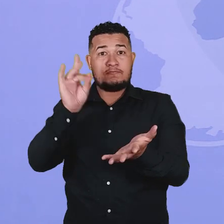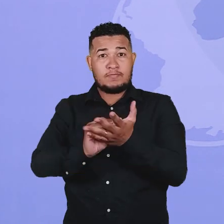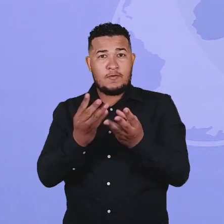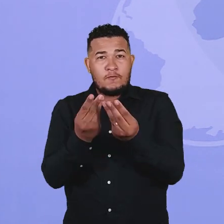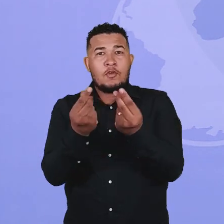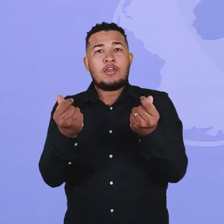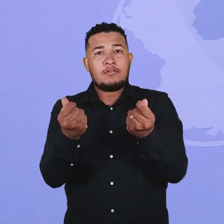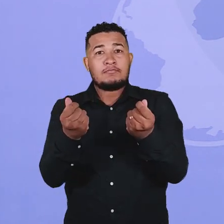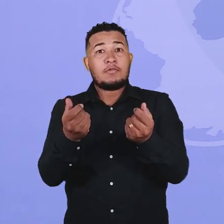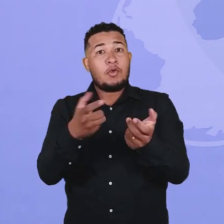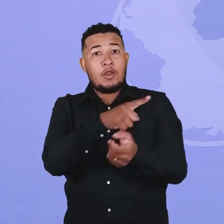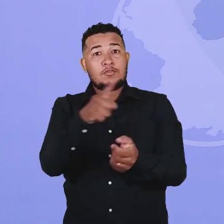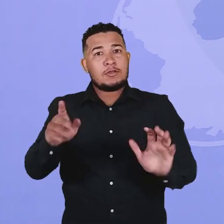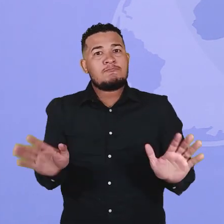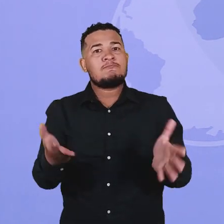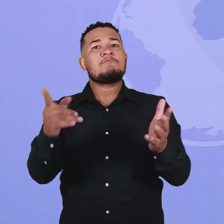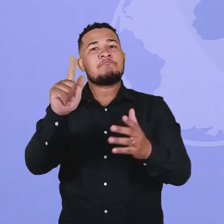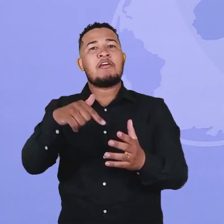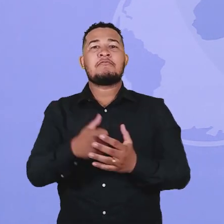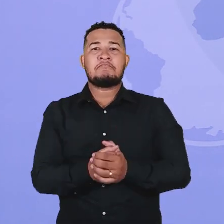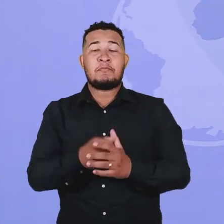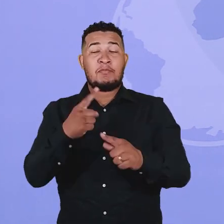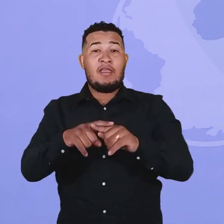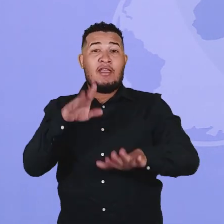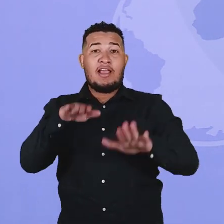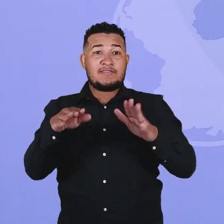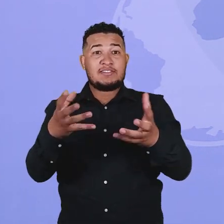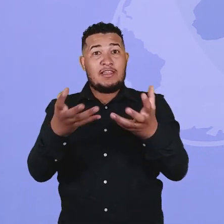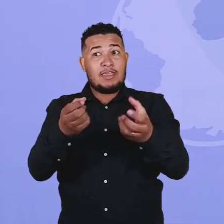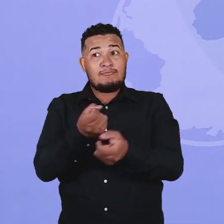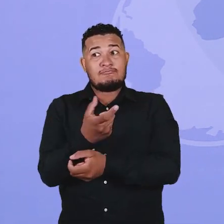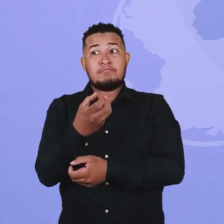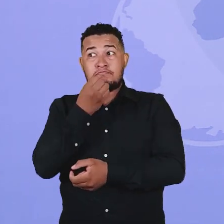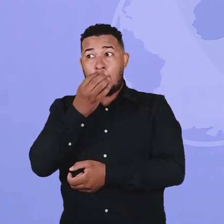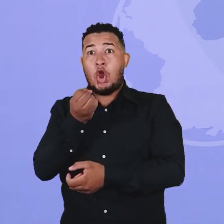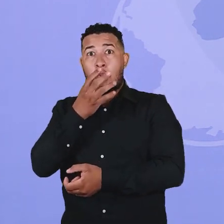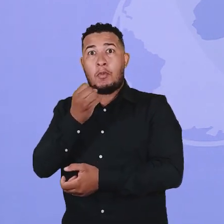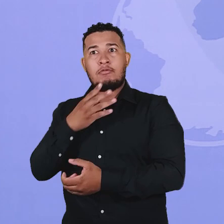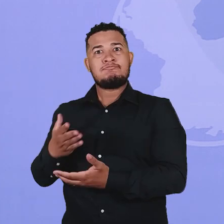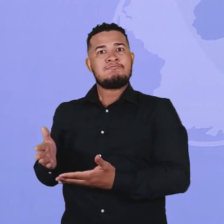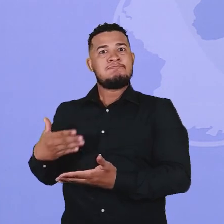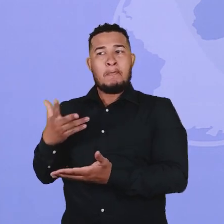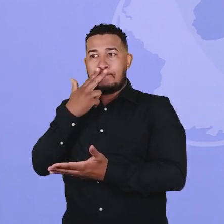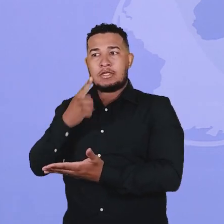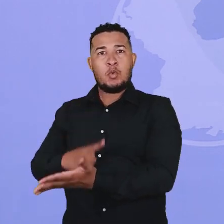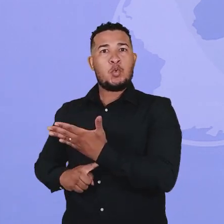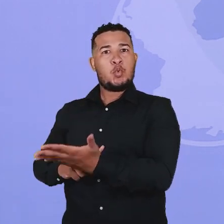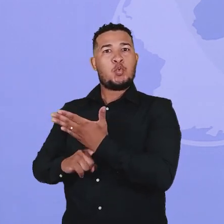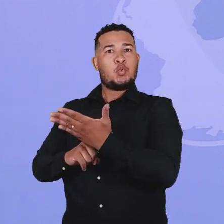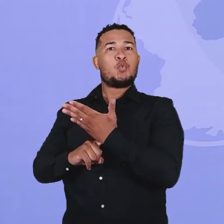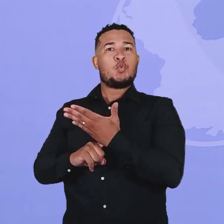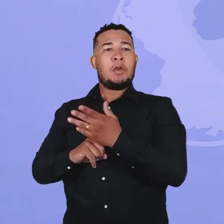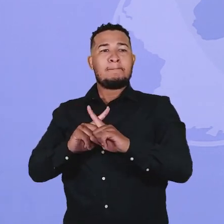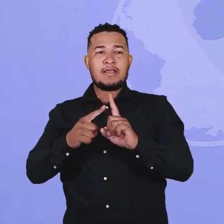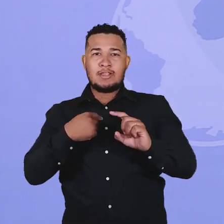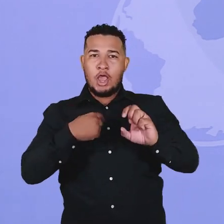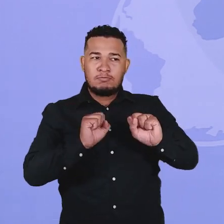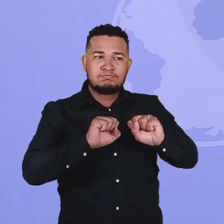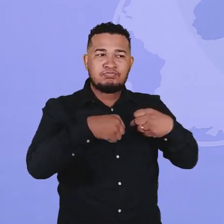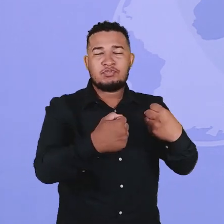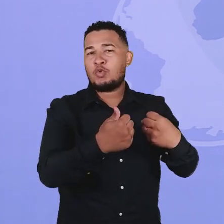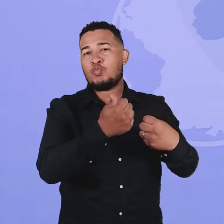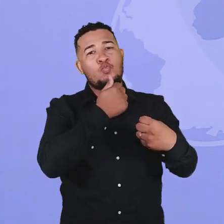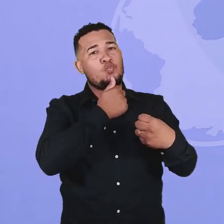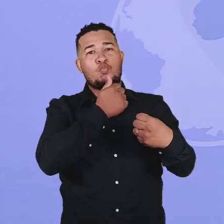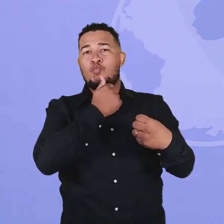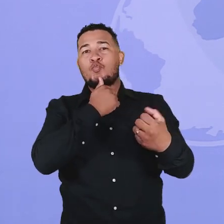de vida? É isso que eu quero gerar em você. Porque muitas vezes nós queremos o benefício, mas um investimento nós não